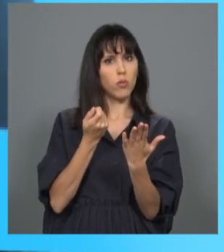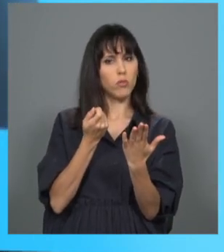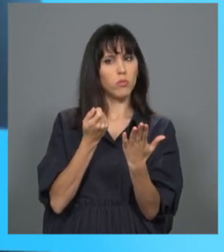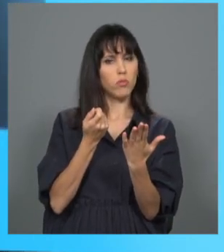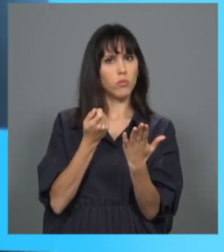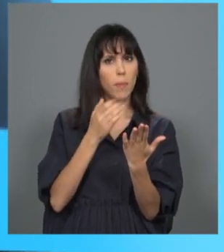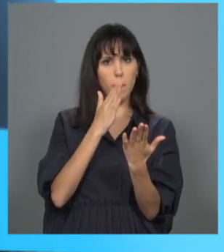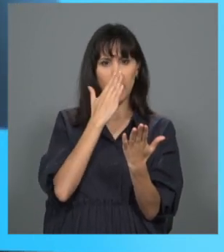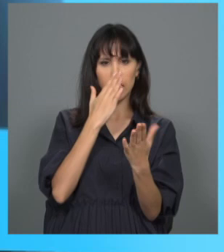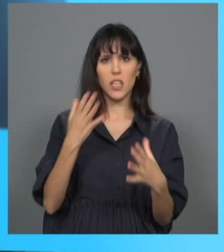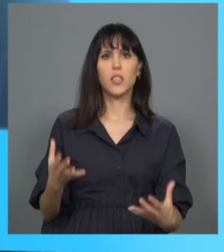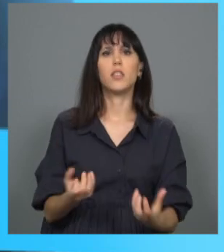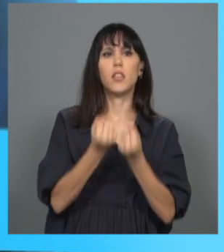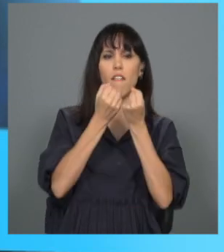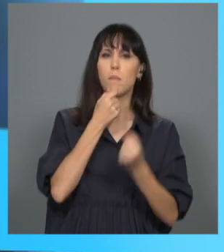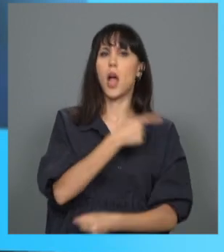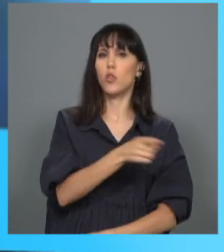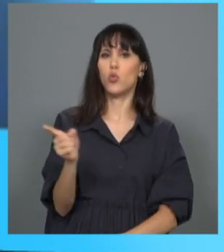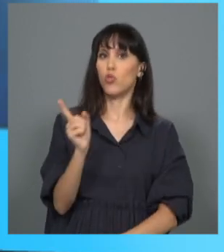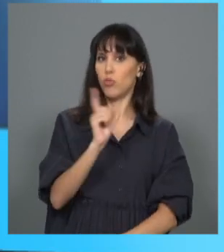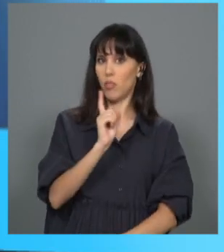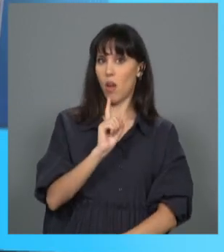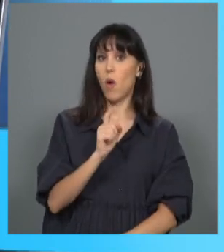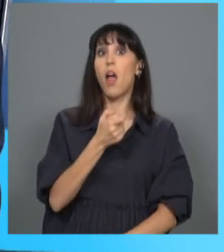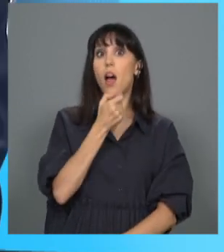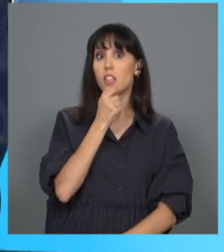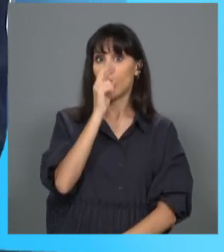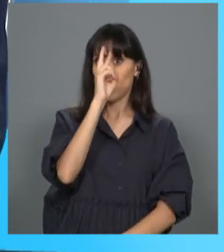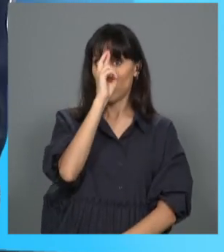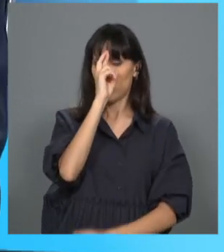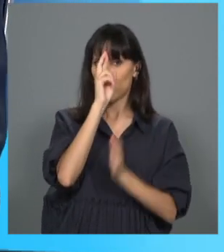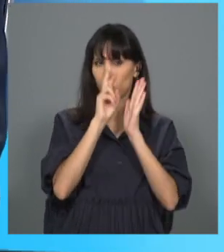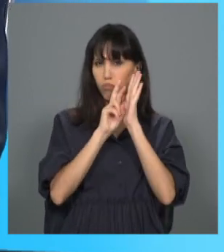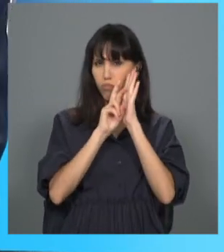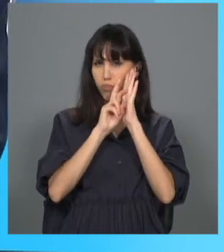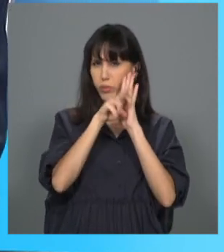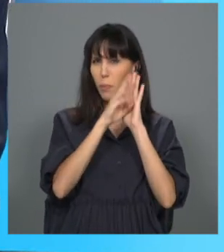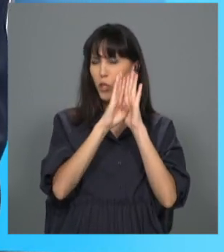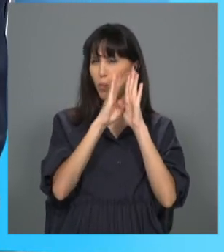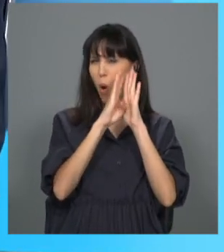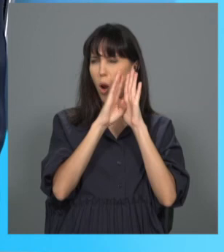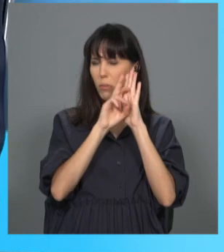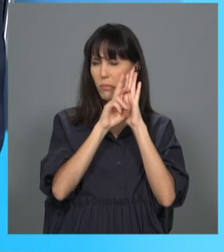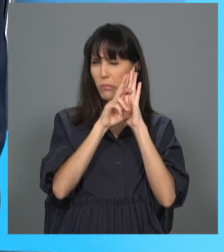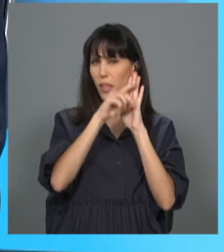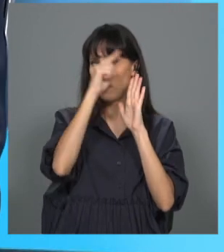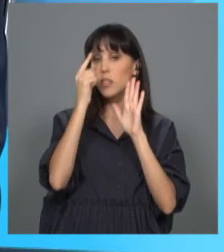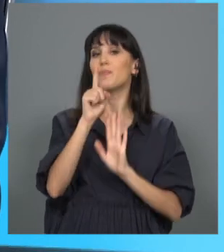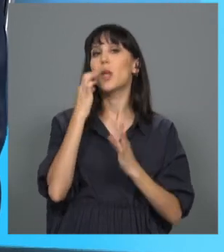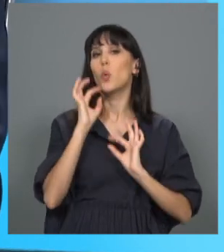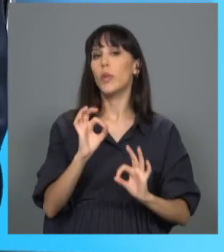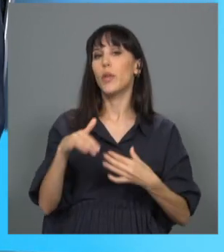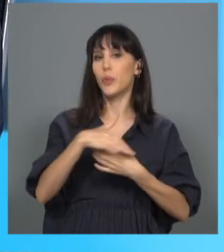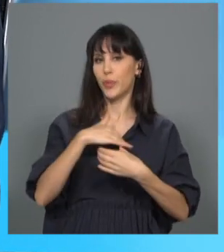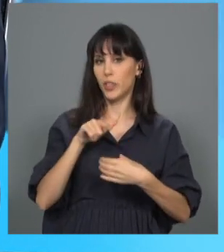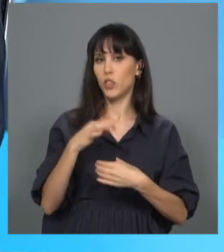salvação. Esforçai-vos por entrar pela porta estreita. Ora, temos que ter cuidado com o contexto.